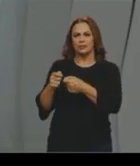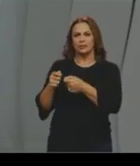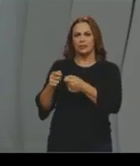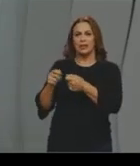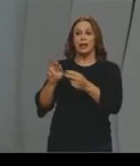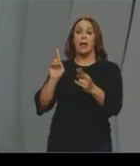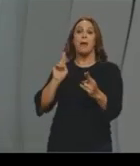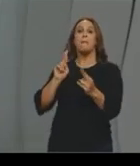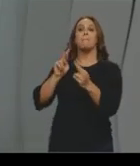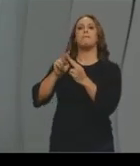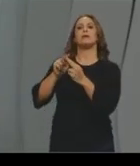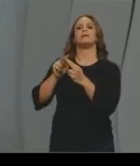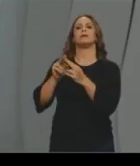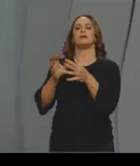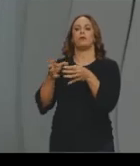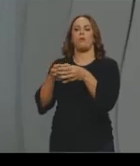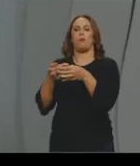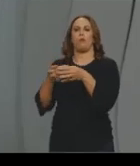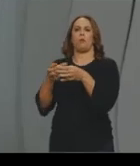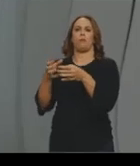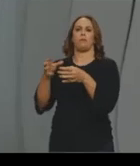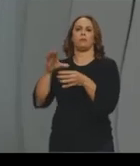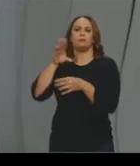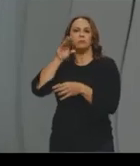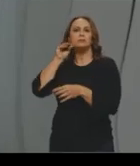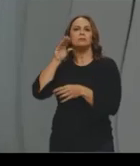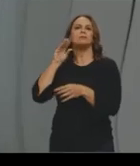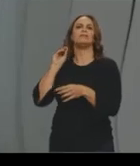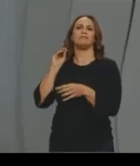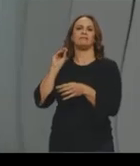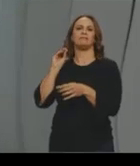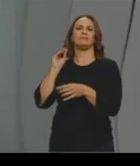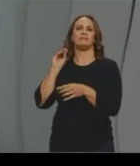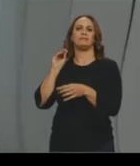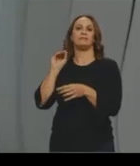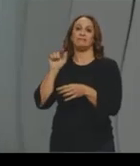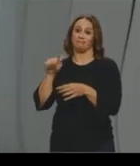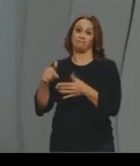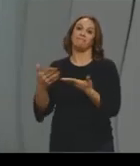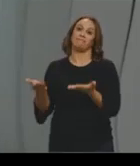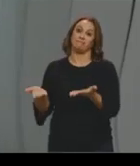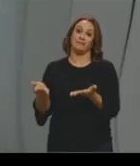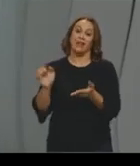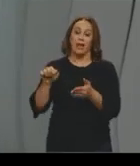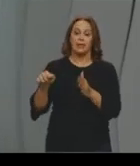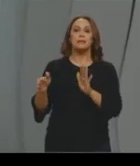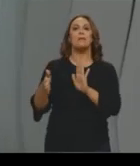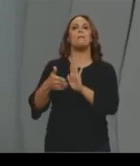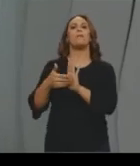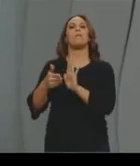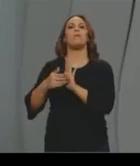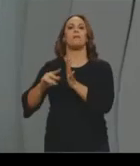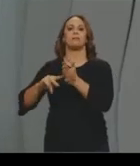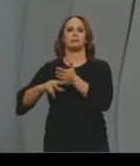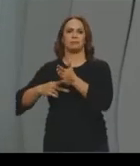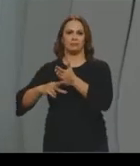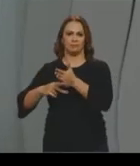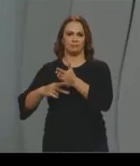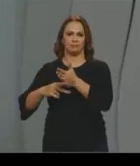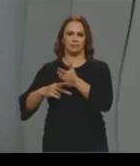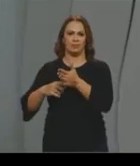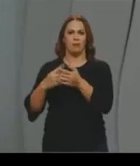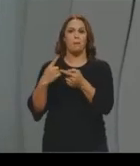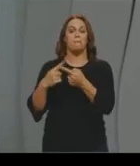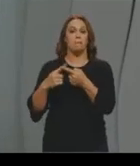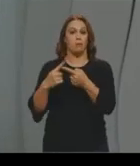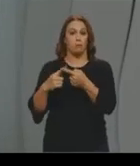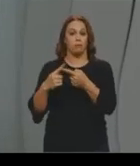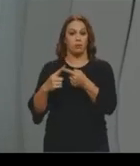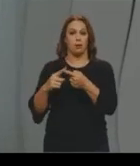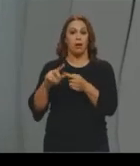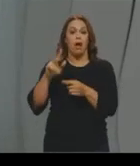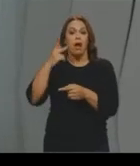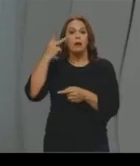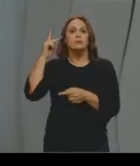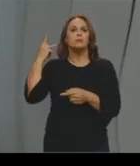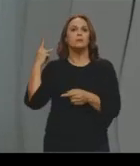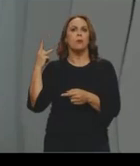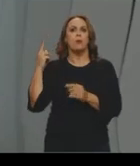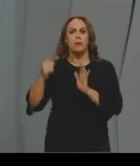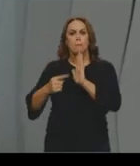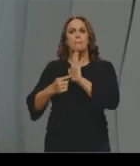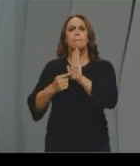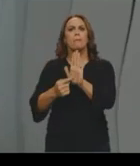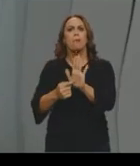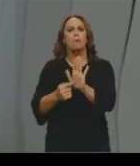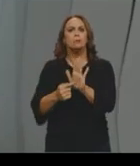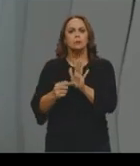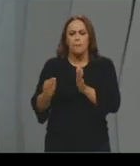conquista. Então, eu reforço, quando eles agem dentro do que eles se propõem, né? Porque a gente tem na história momentos em que